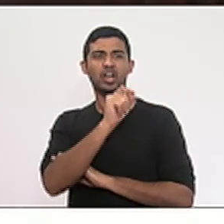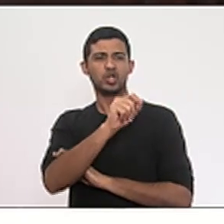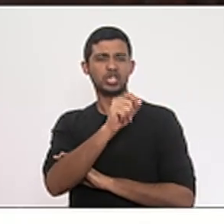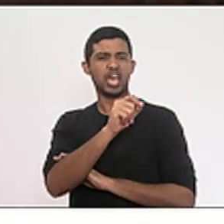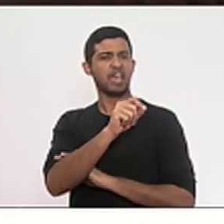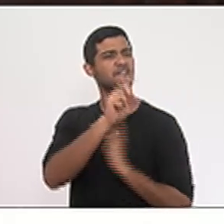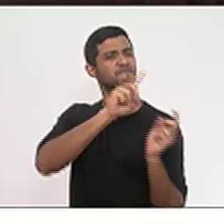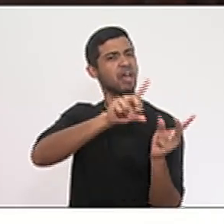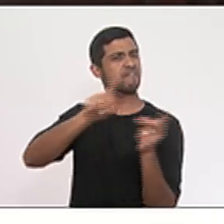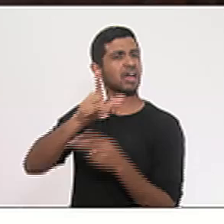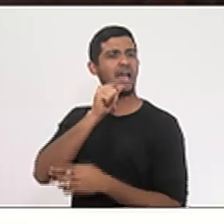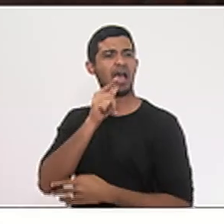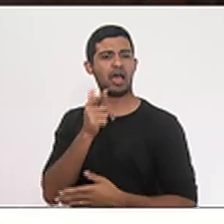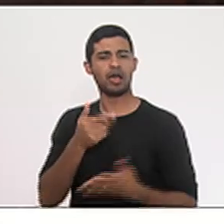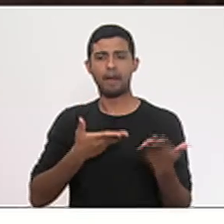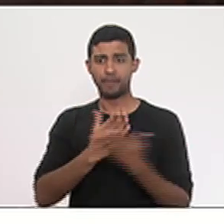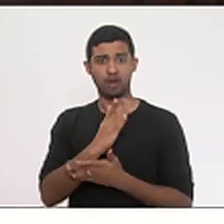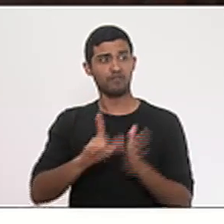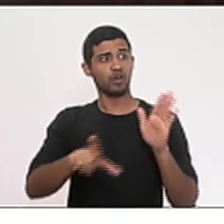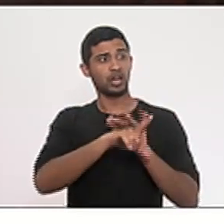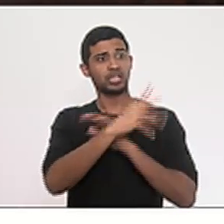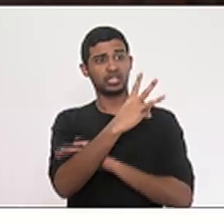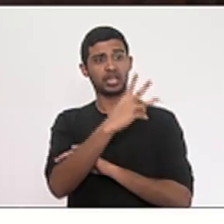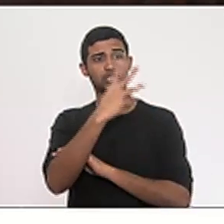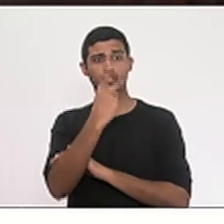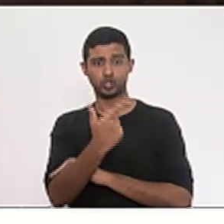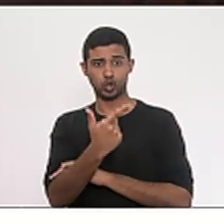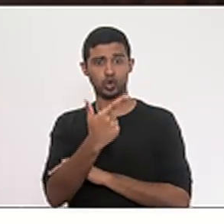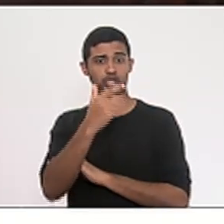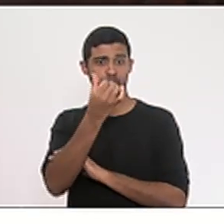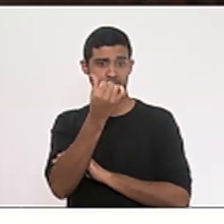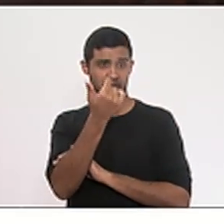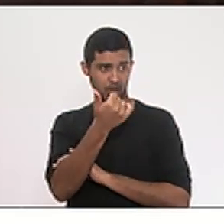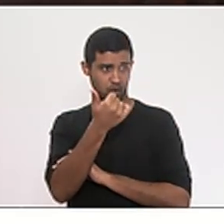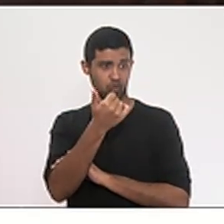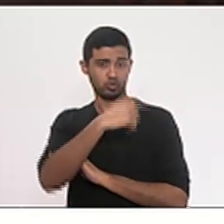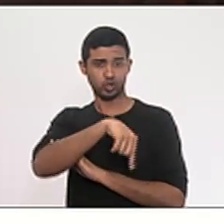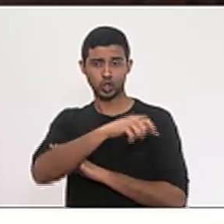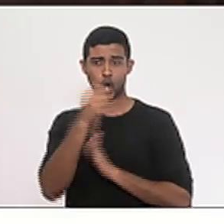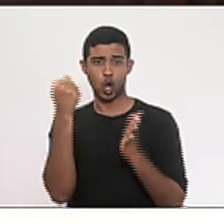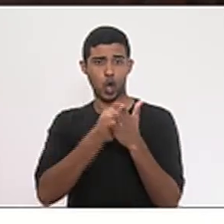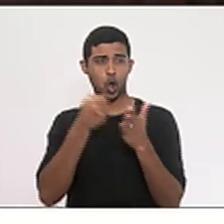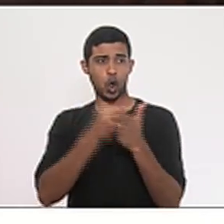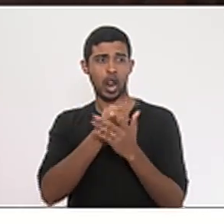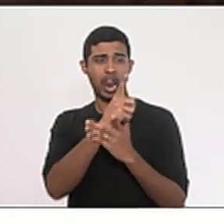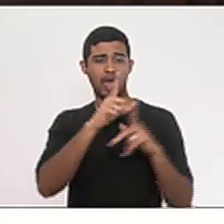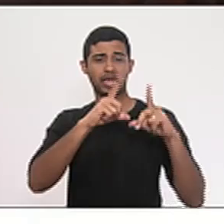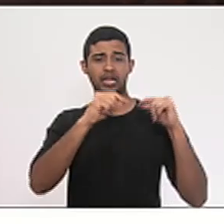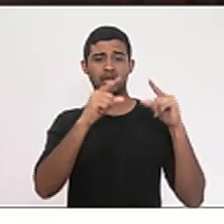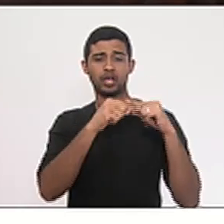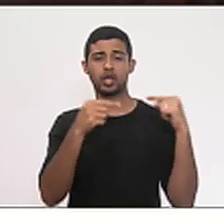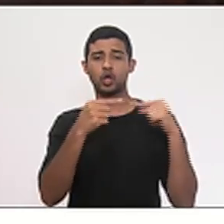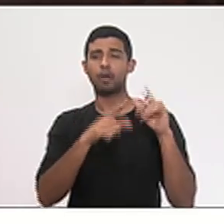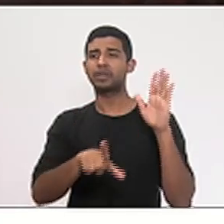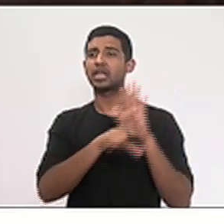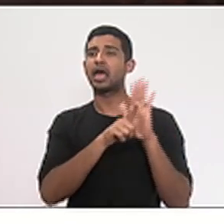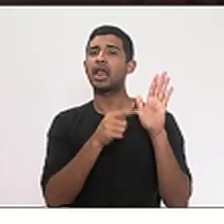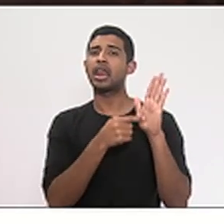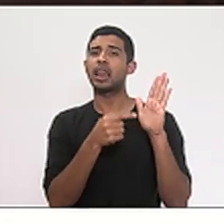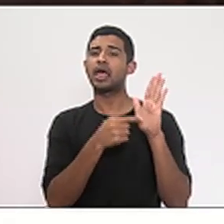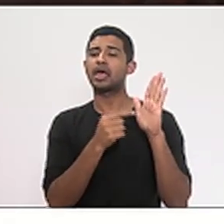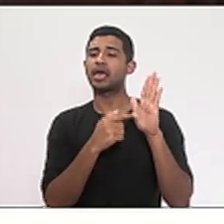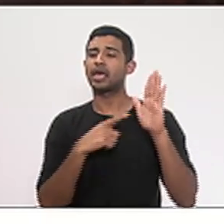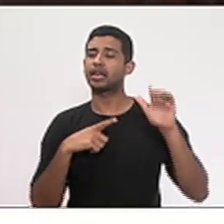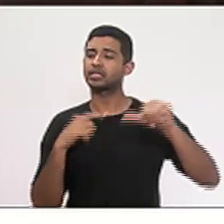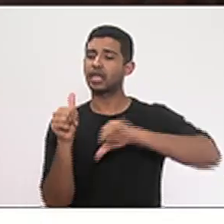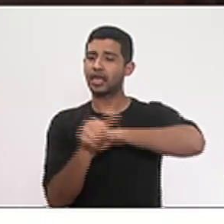água. Aprovou uma lei, a 3261, com a qual nós estamos lutando em Brasília, que é a lei que reforma o marco